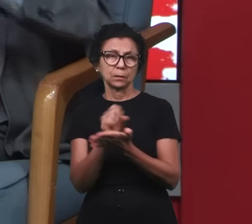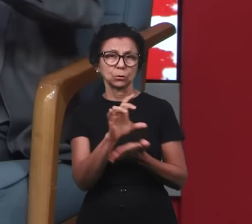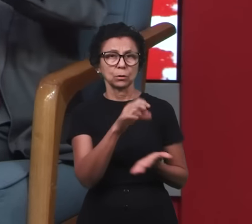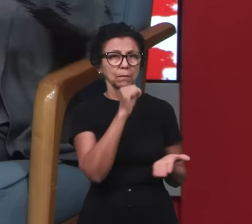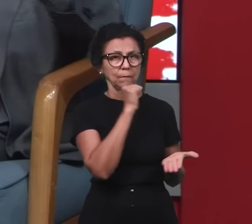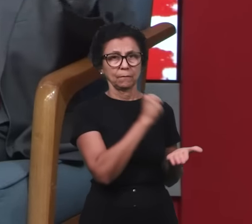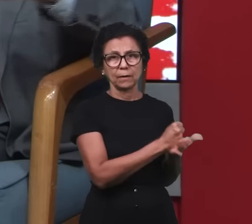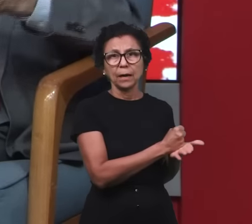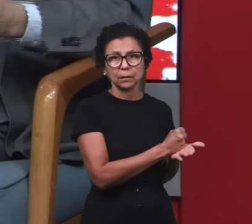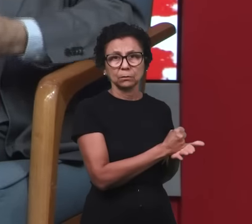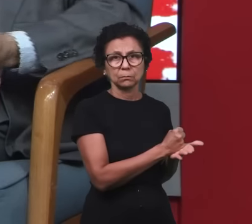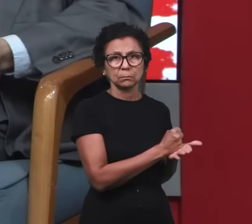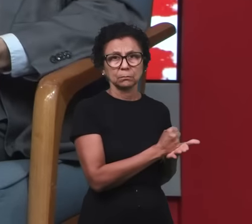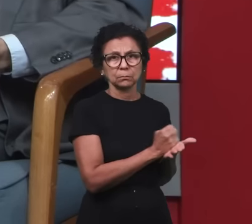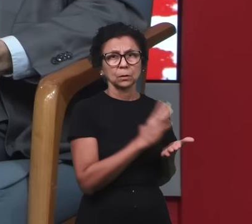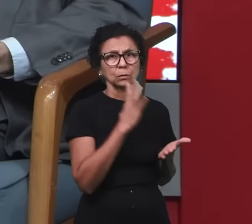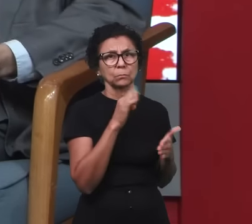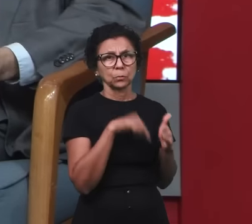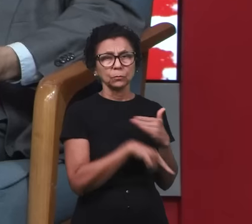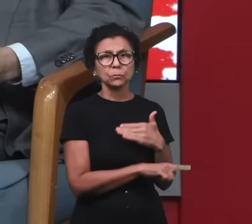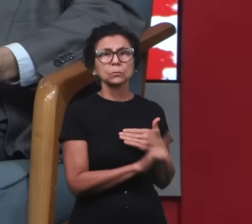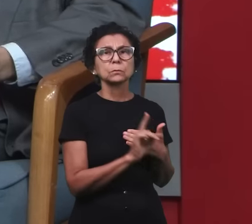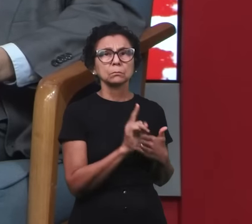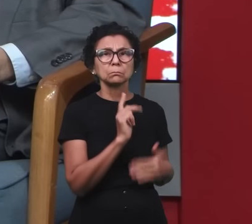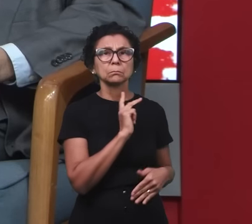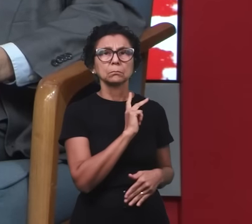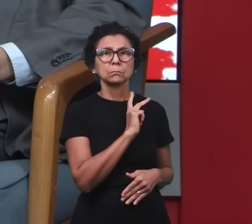Testamento, e ele conhecia profundamente o Velho Testamento.